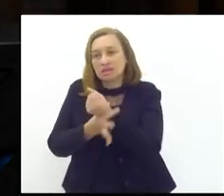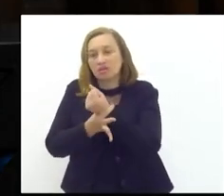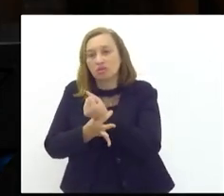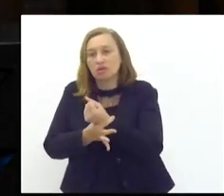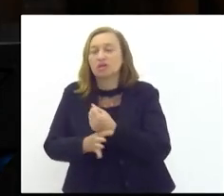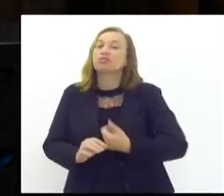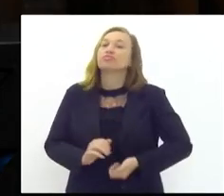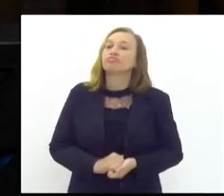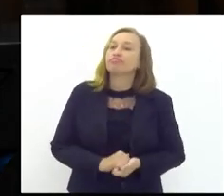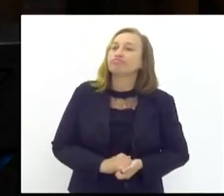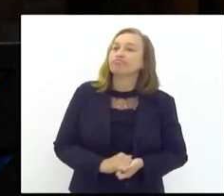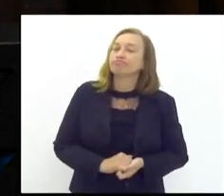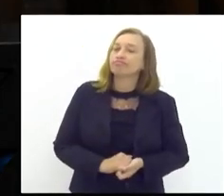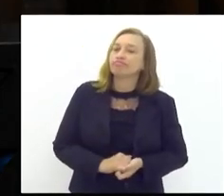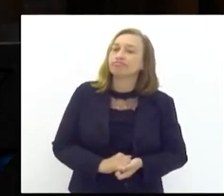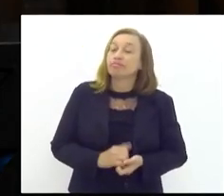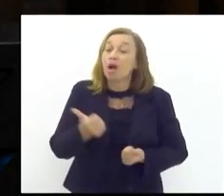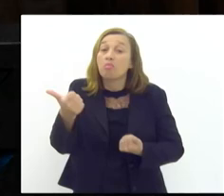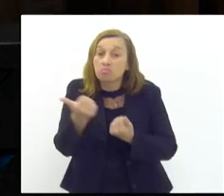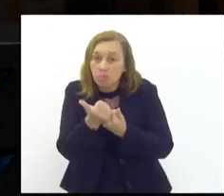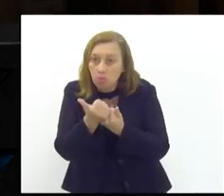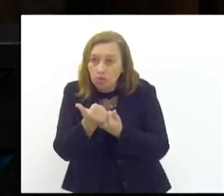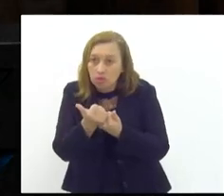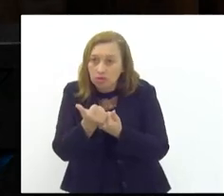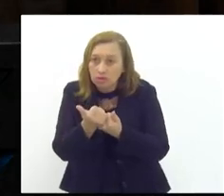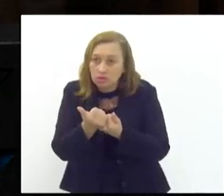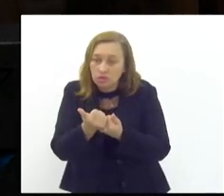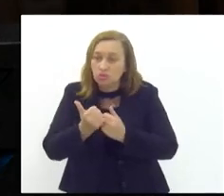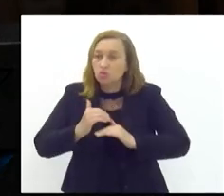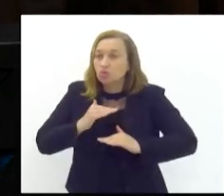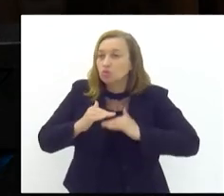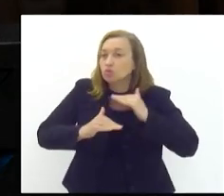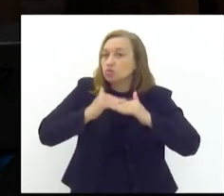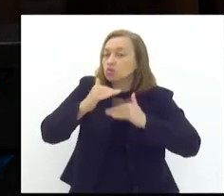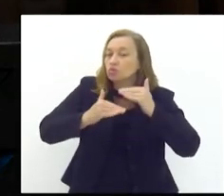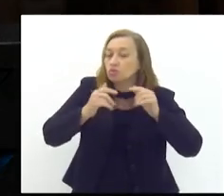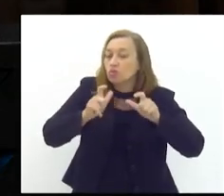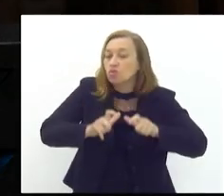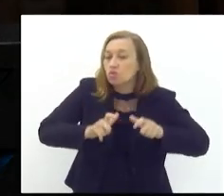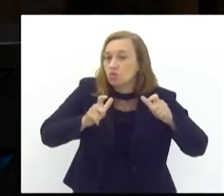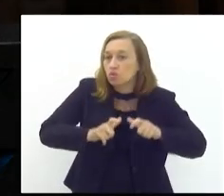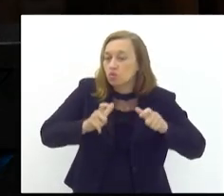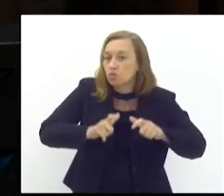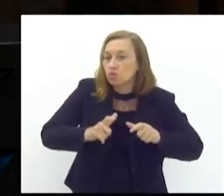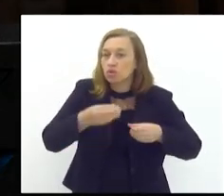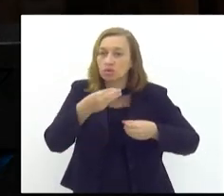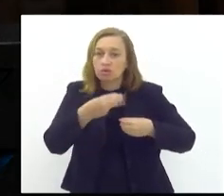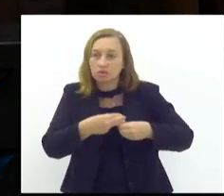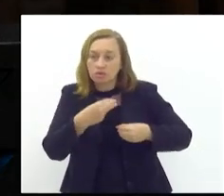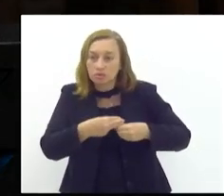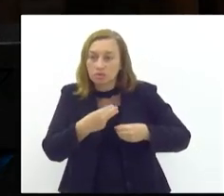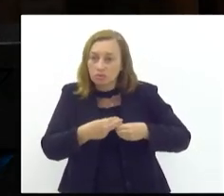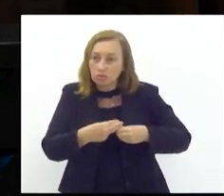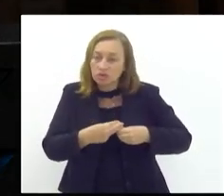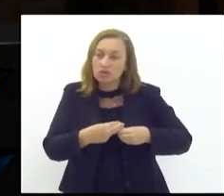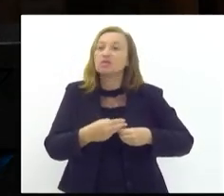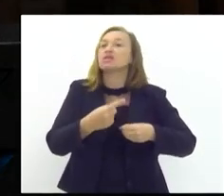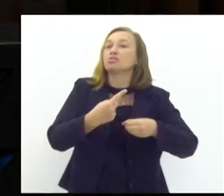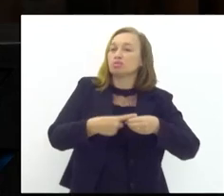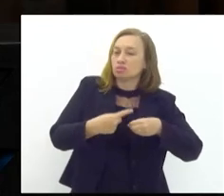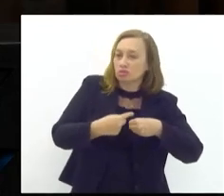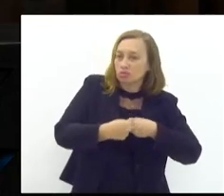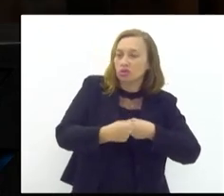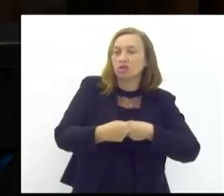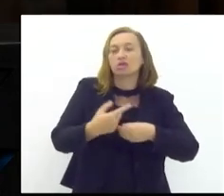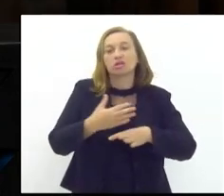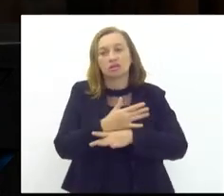de renda quer dizer apoiar o desenvolvimento local nos bairros e comunidades da nossa cidade